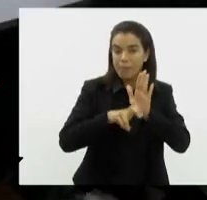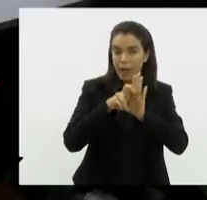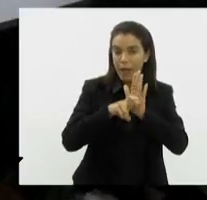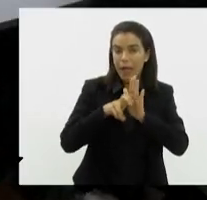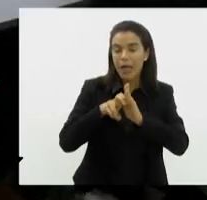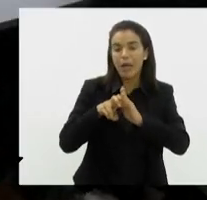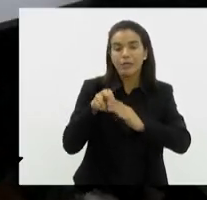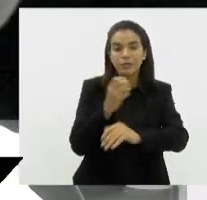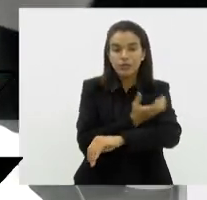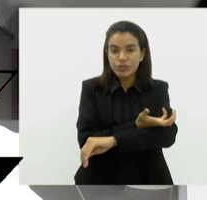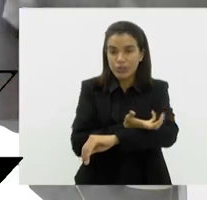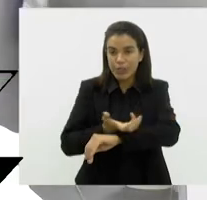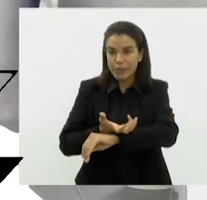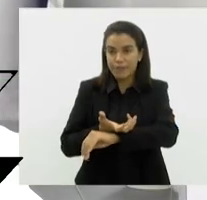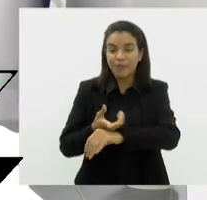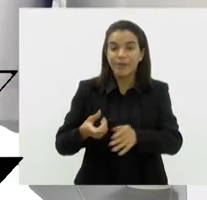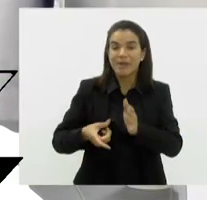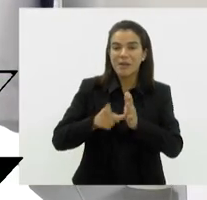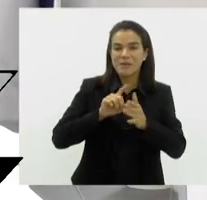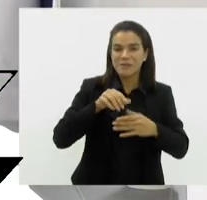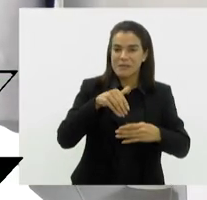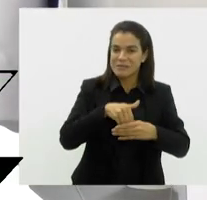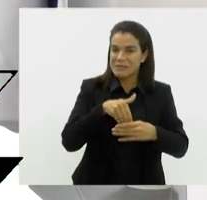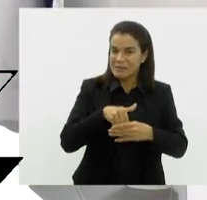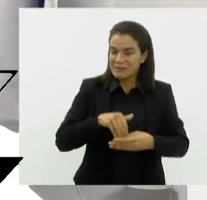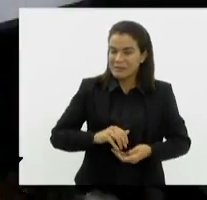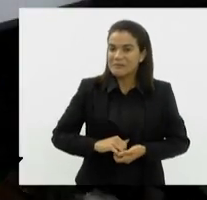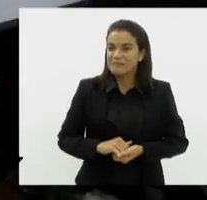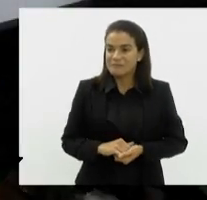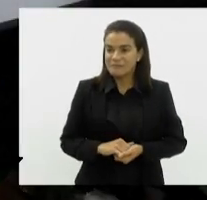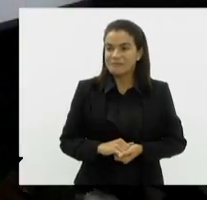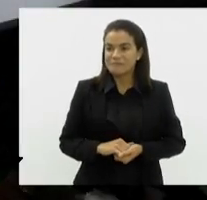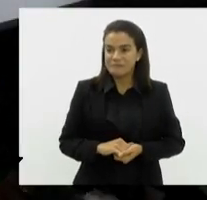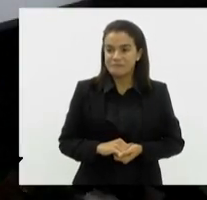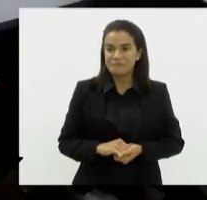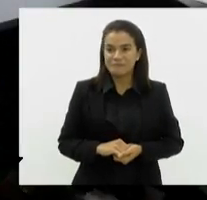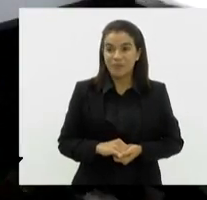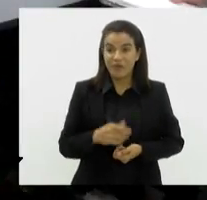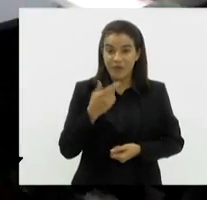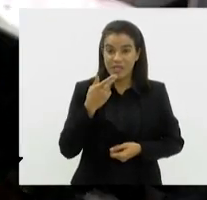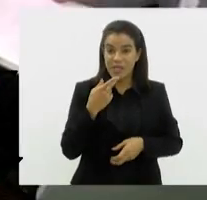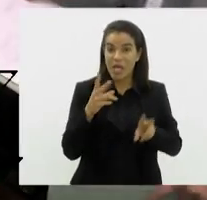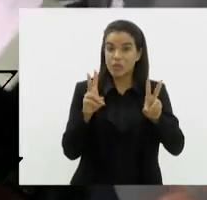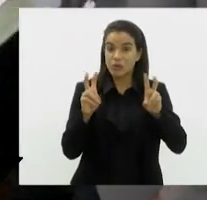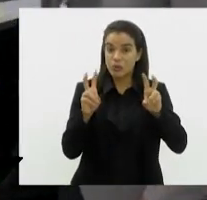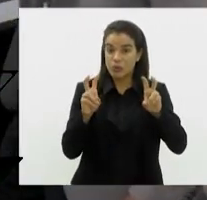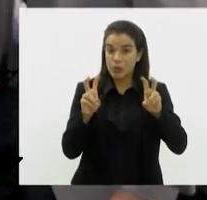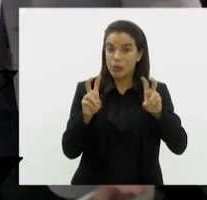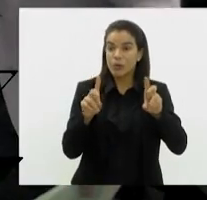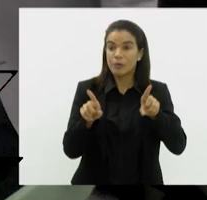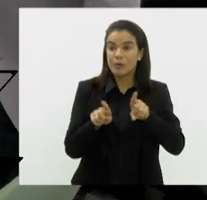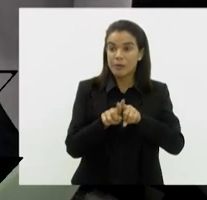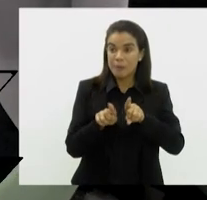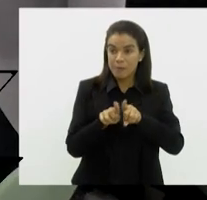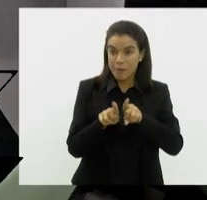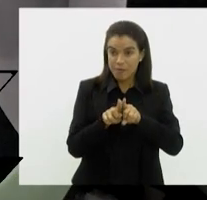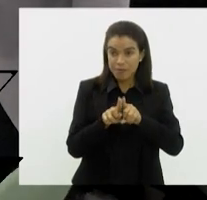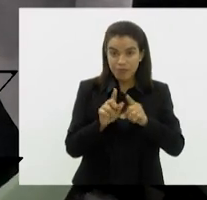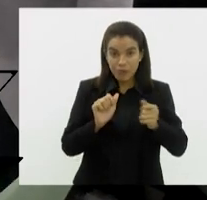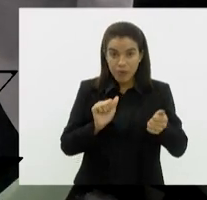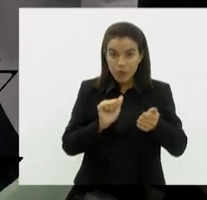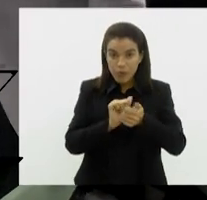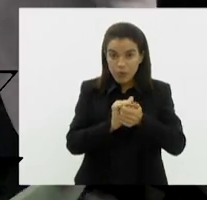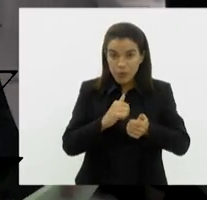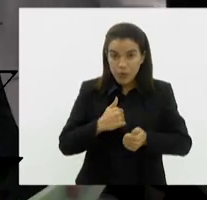etc. Na véspera da eleição. Presidente, rapidamente. Vai ser objeto, inclusive, se Vossa Excelência quiser assinar comigo,